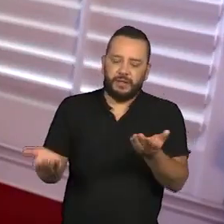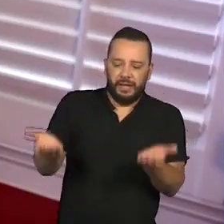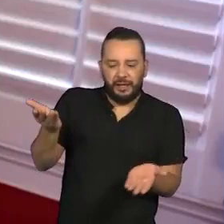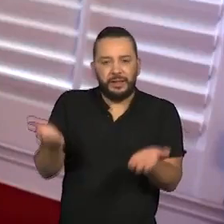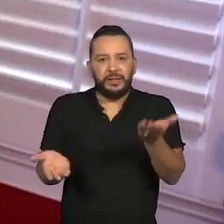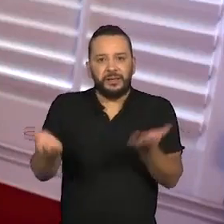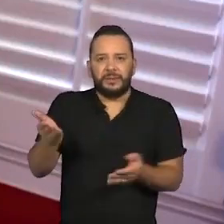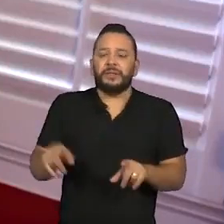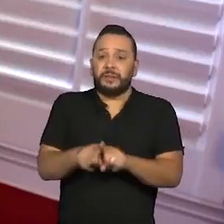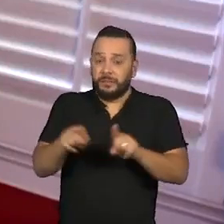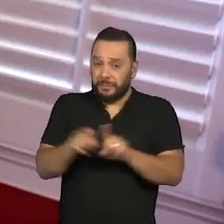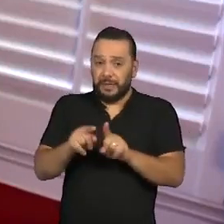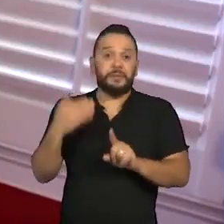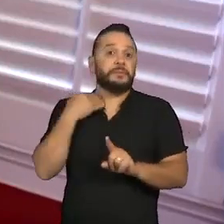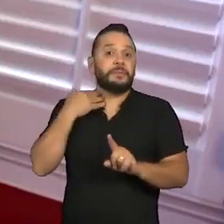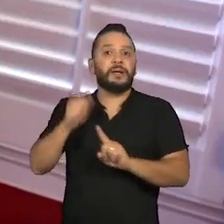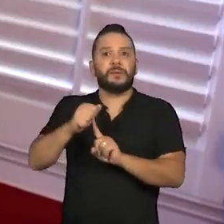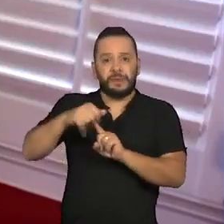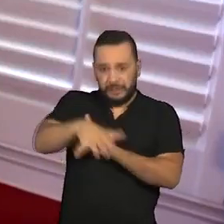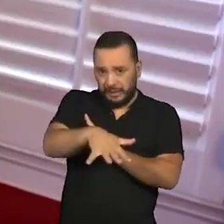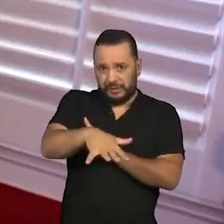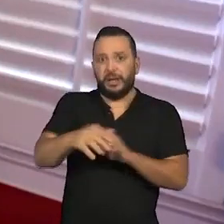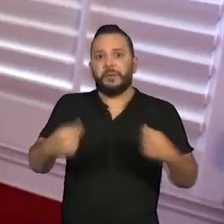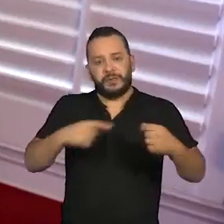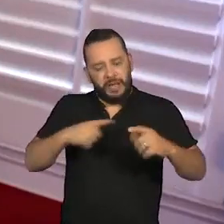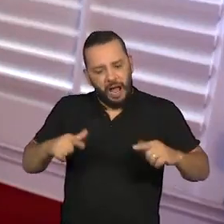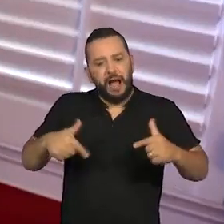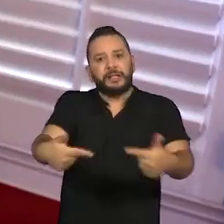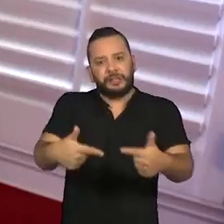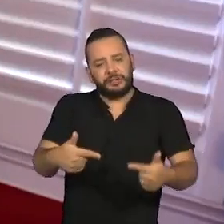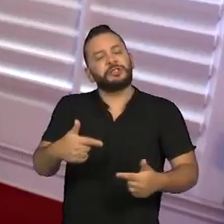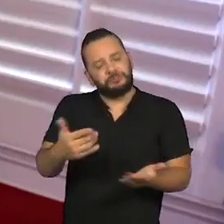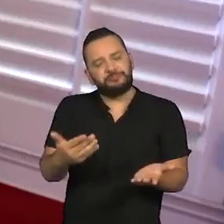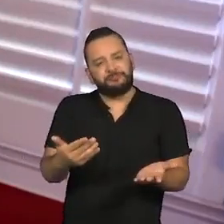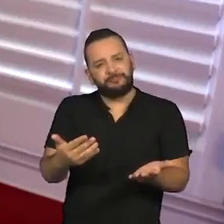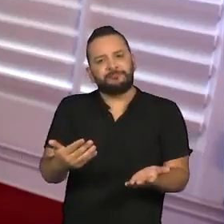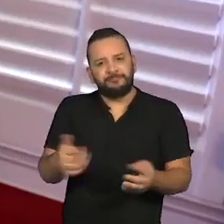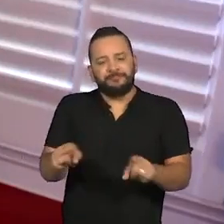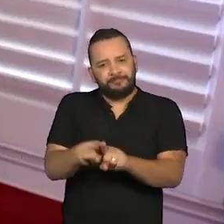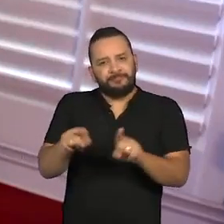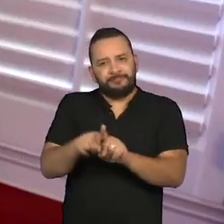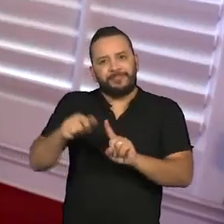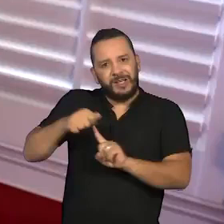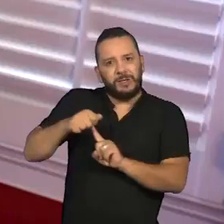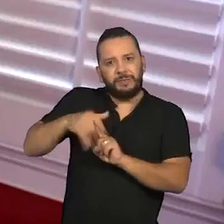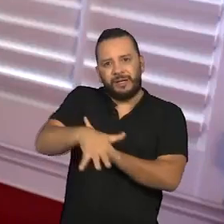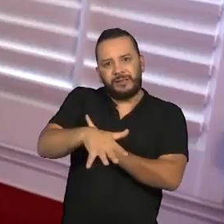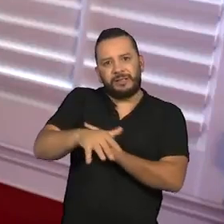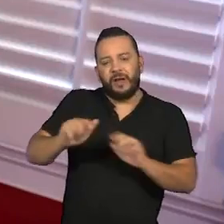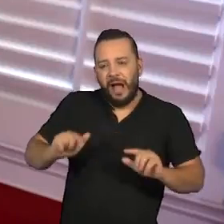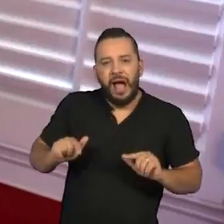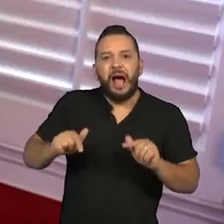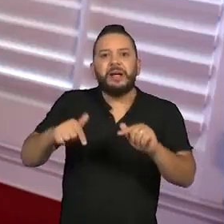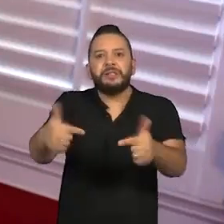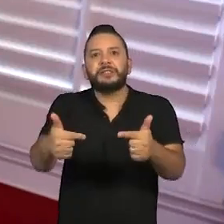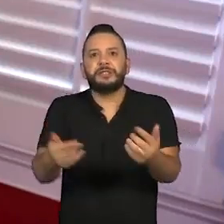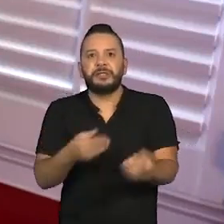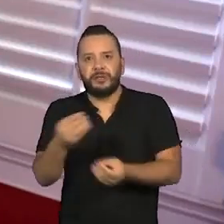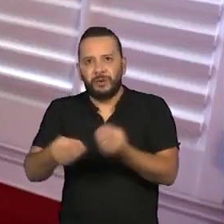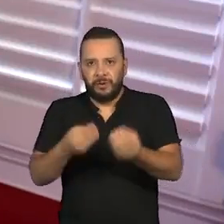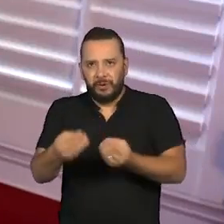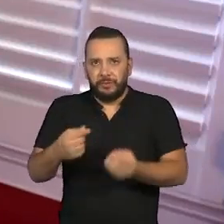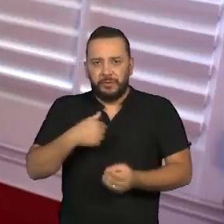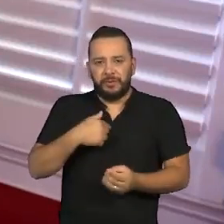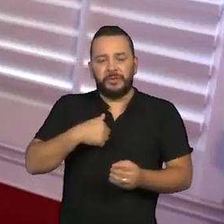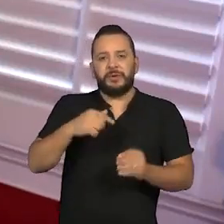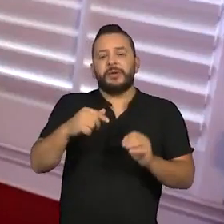Banco Central atue da forma como vem atuando, e mais do que isso, atue da forma como a PEC 10 de 2020, a